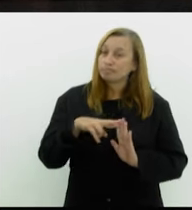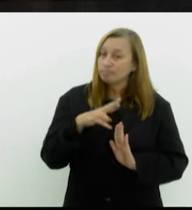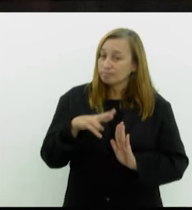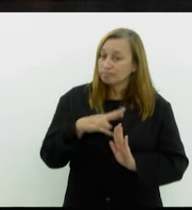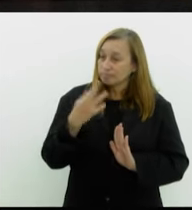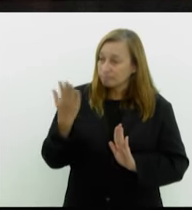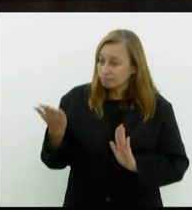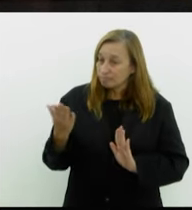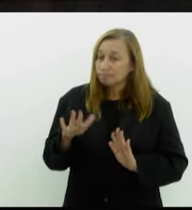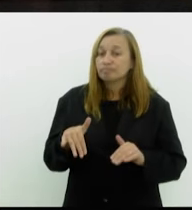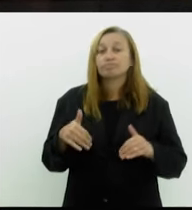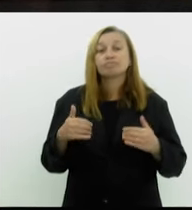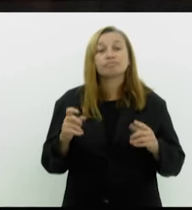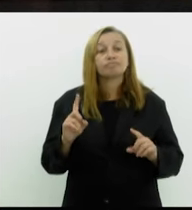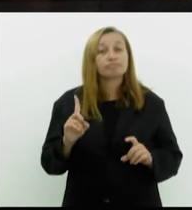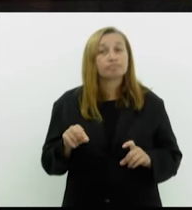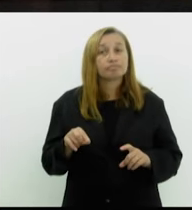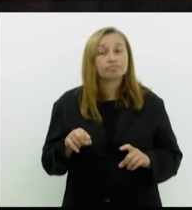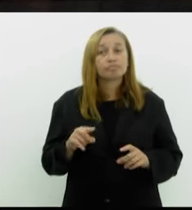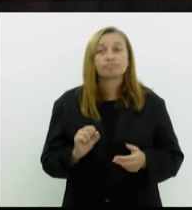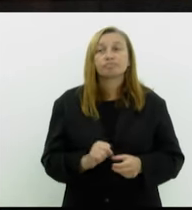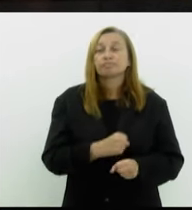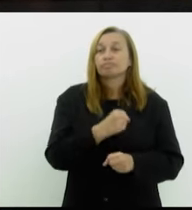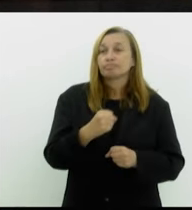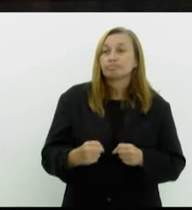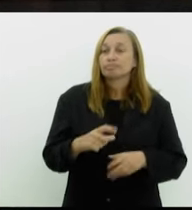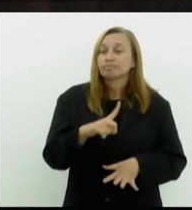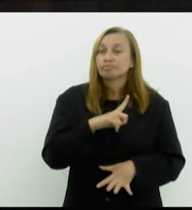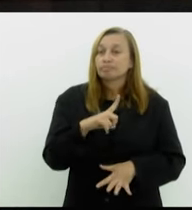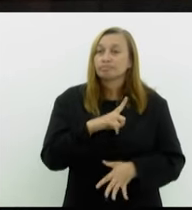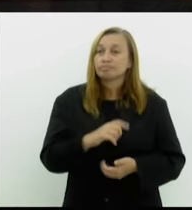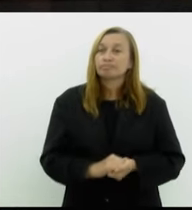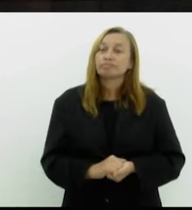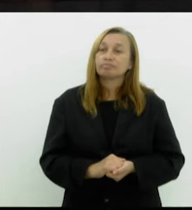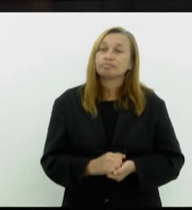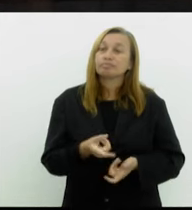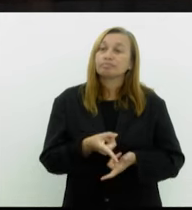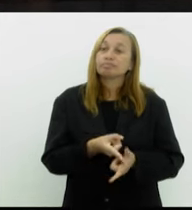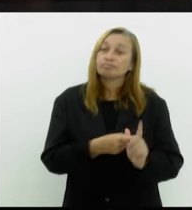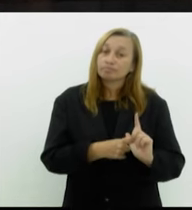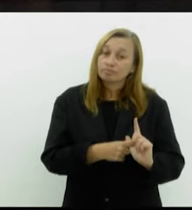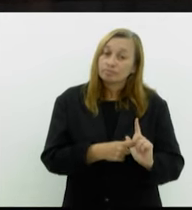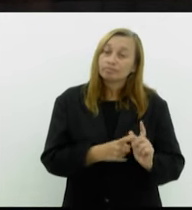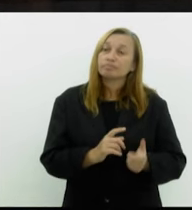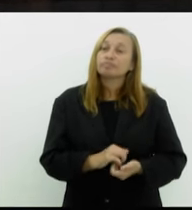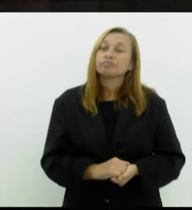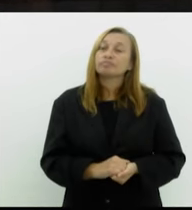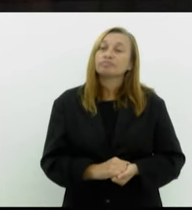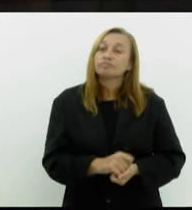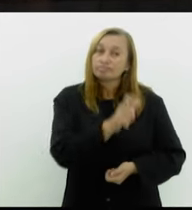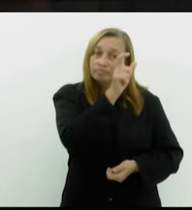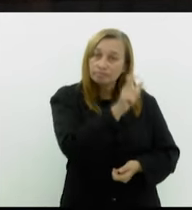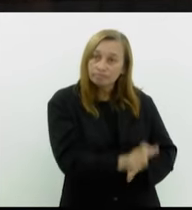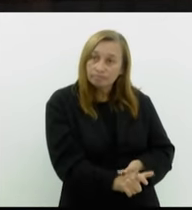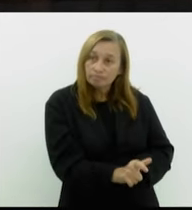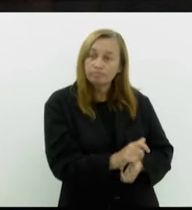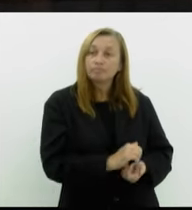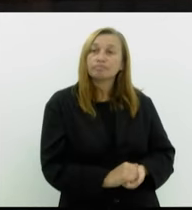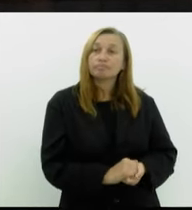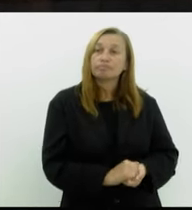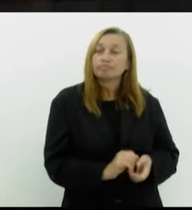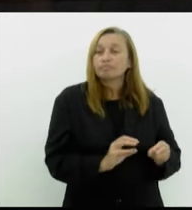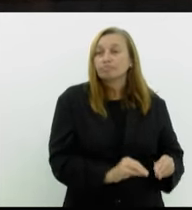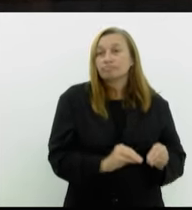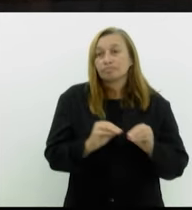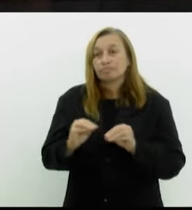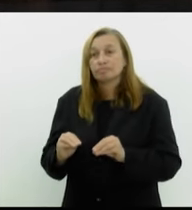resolutivas, isto é, a potencialidade de que tem o devedor de fazer uma transação